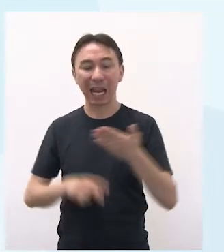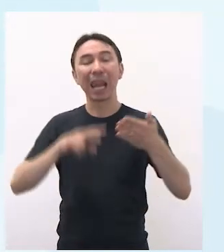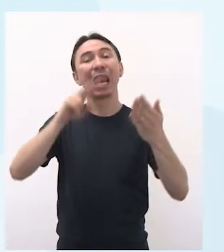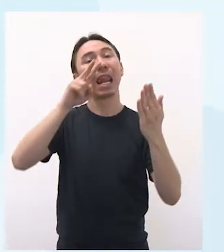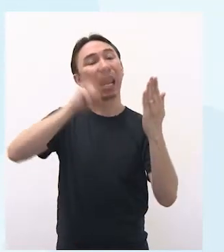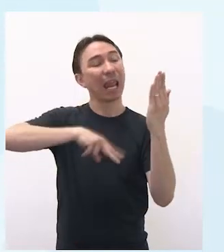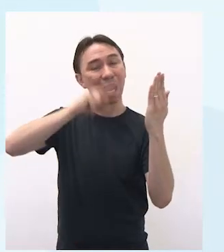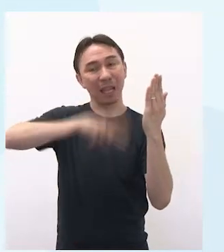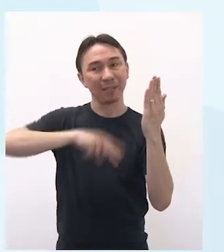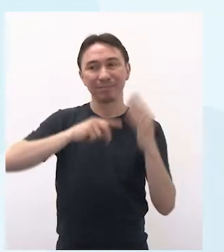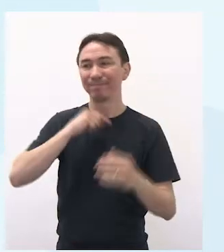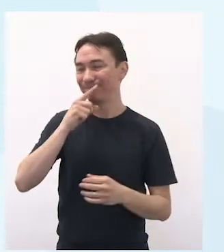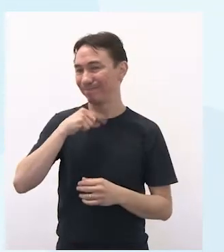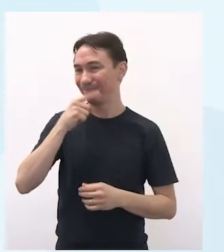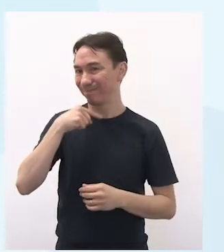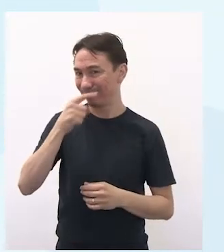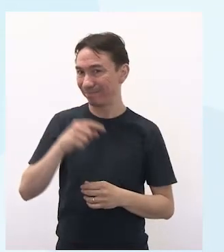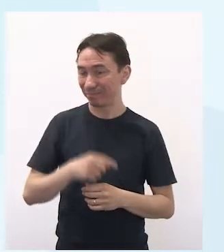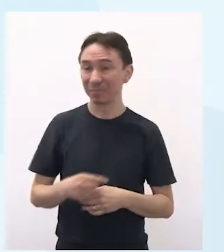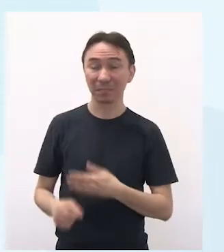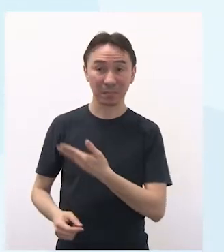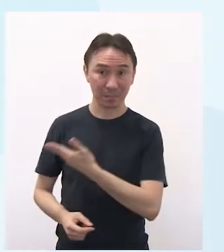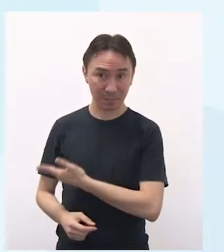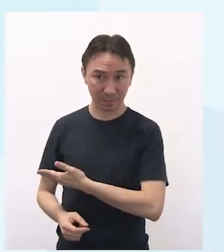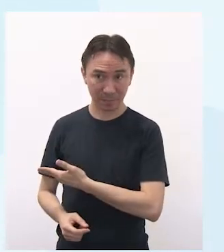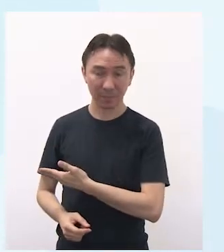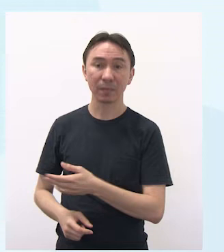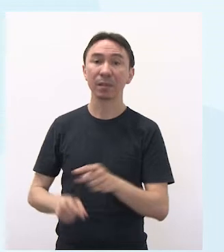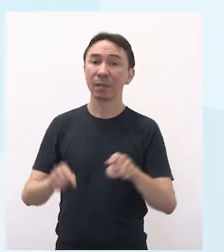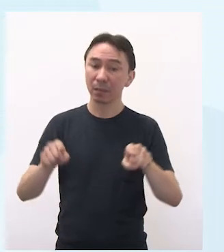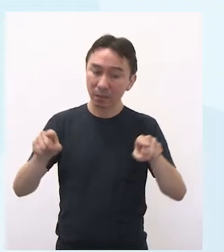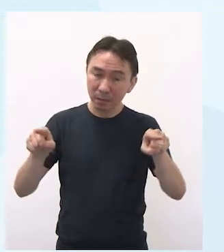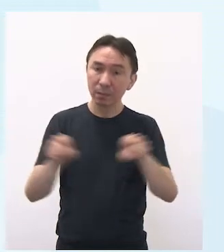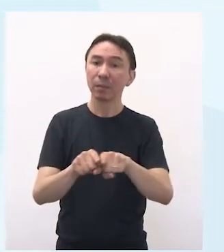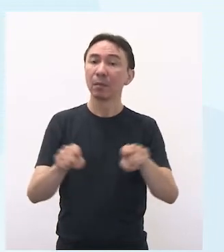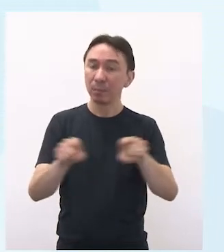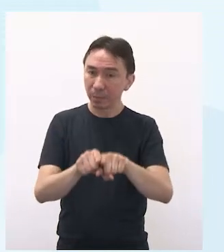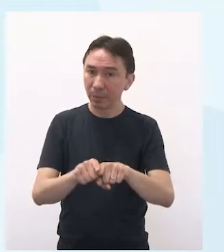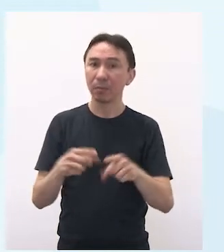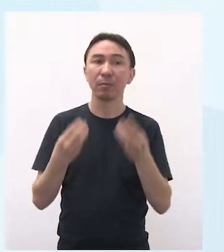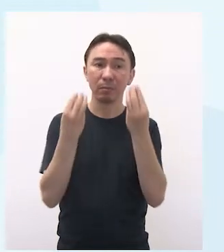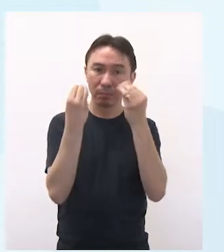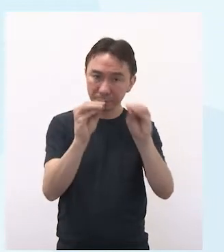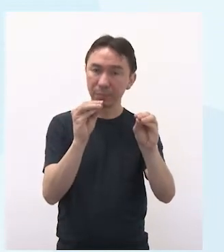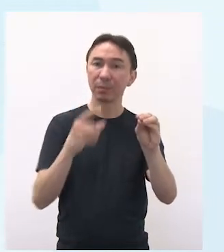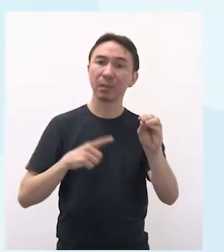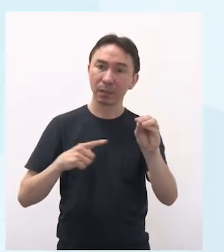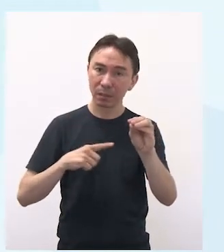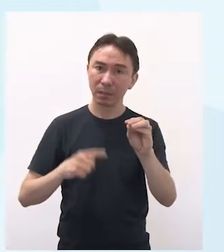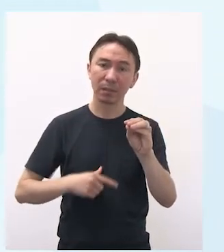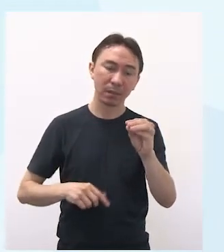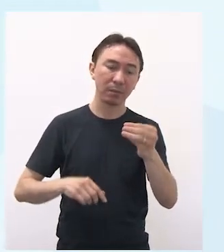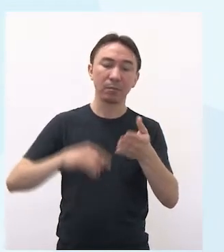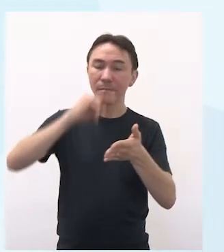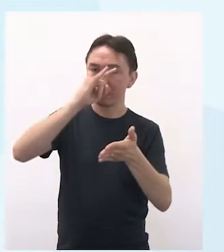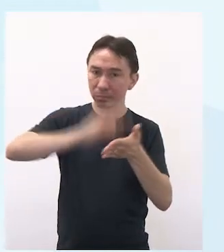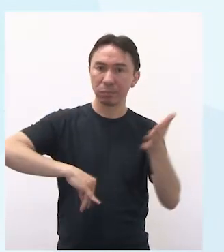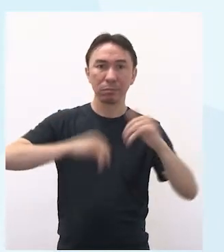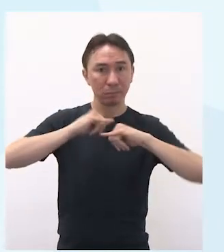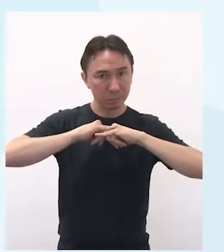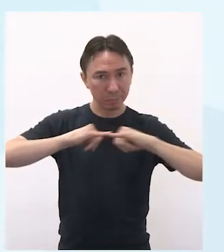aqui. Este quadro também está lá na portaria para que possa organizar as ações